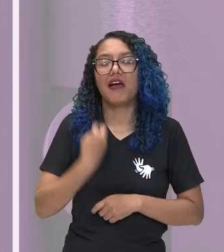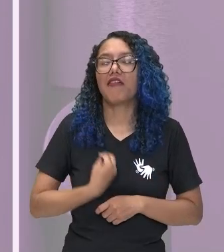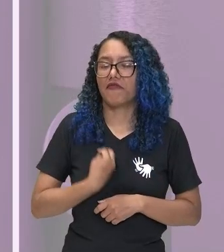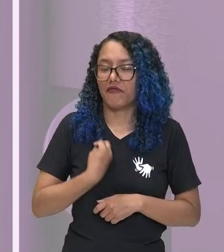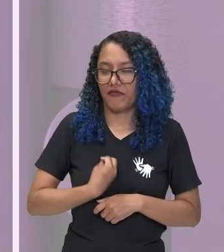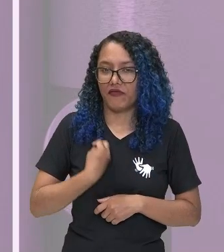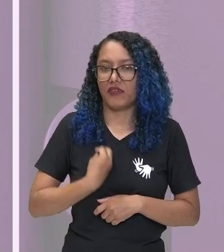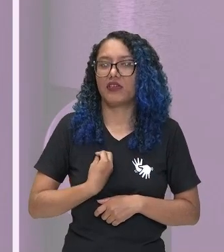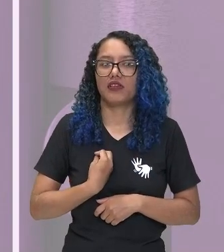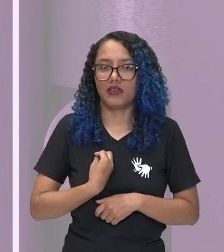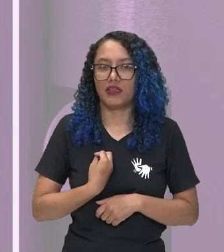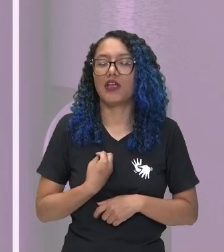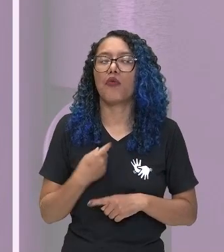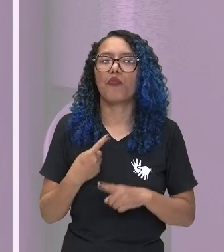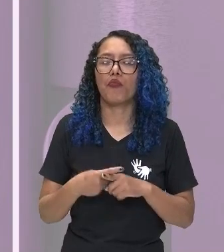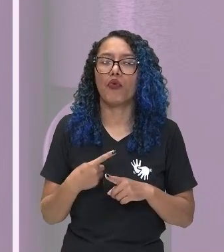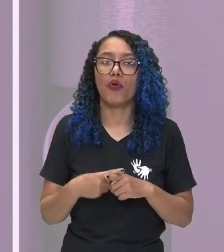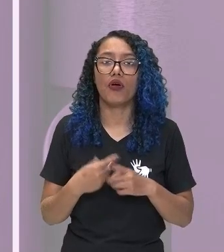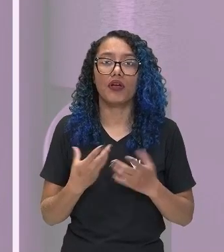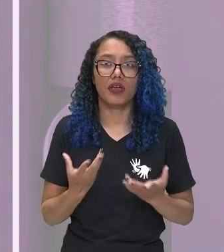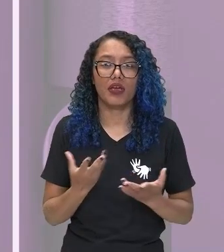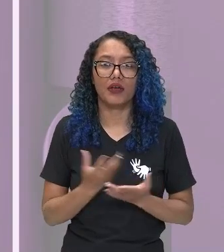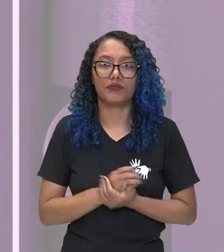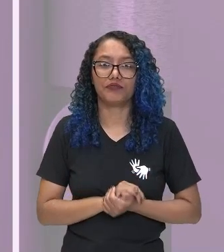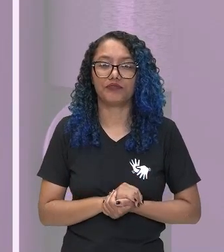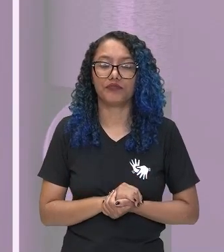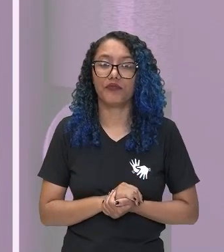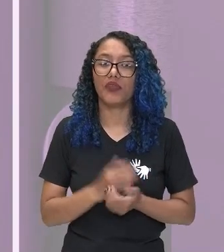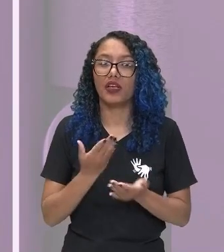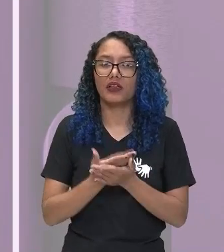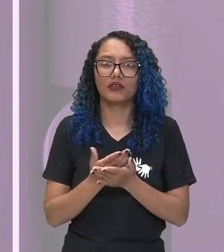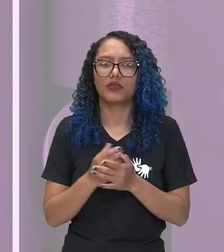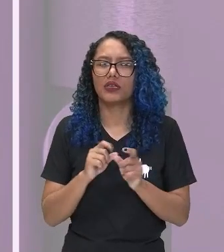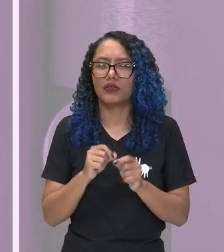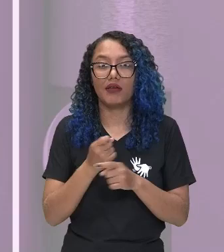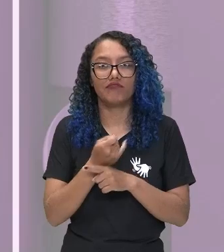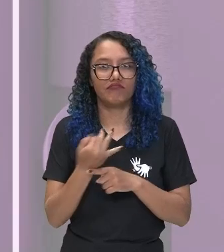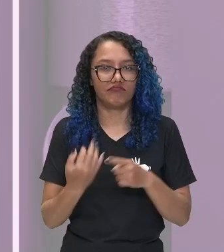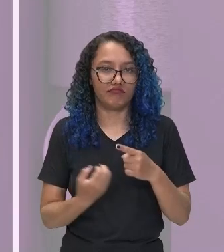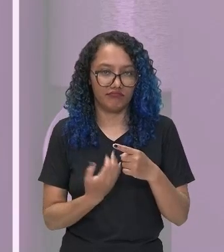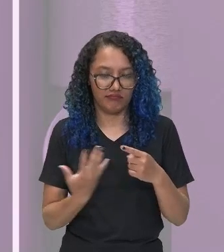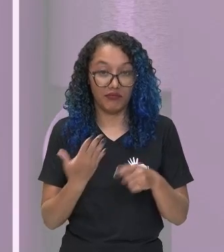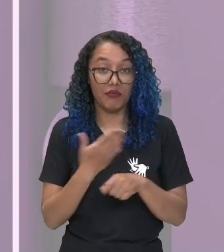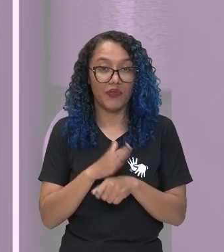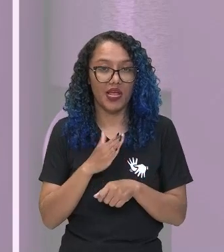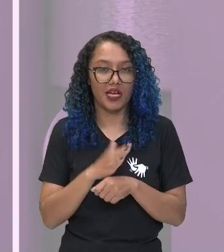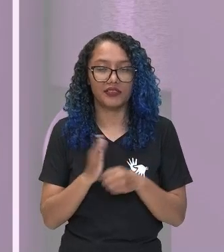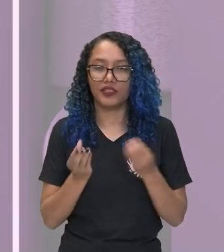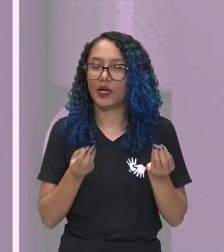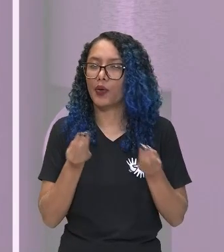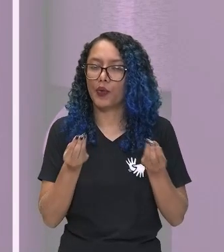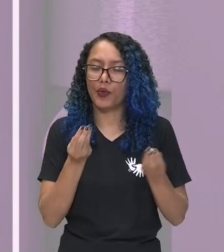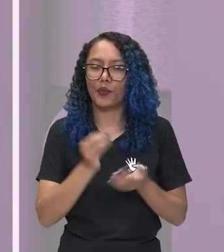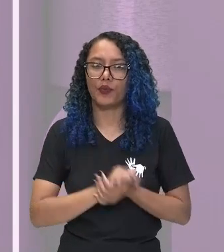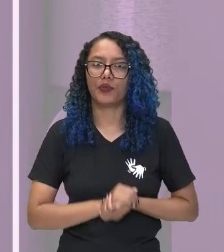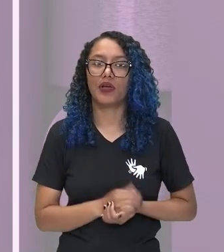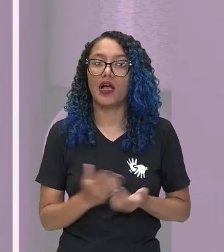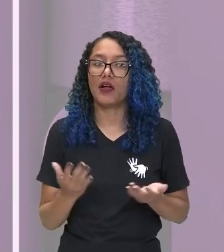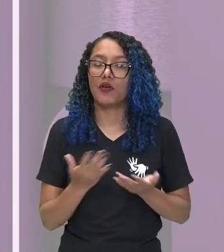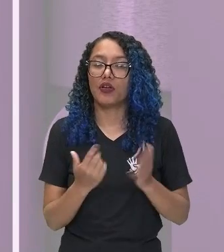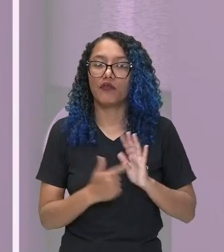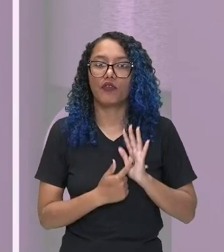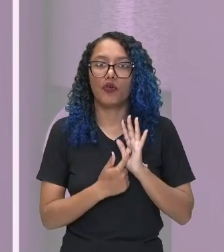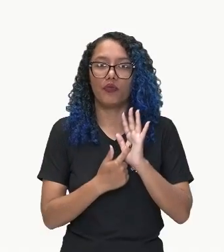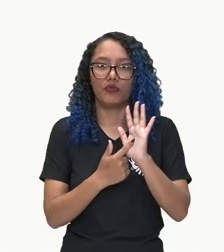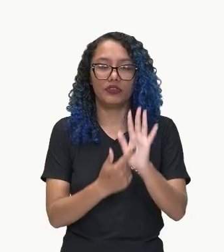que nós estamos vendo a aplicação de números decimais. Vamos então aí conhecer quais são essas frações